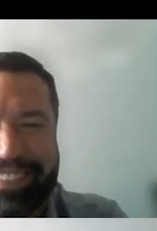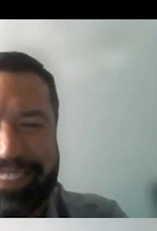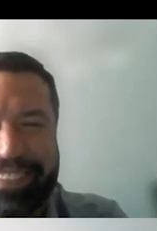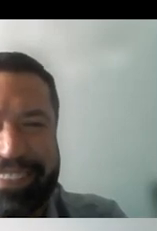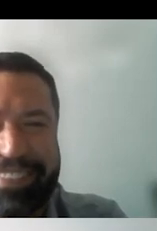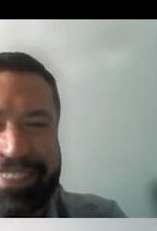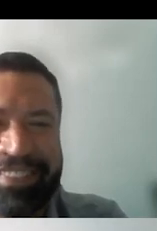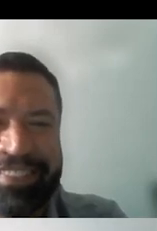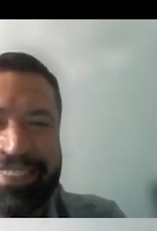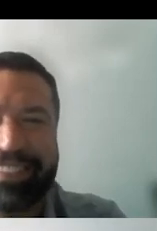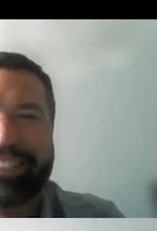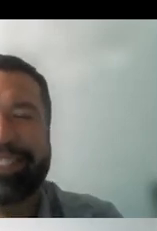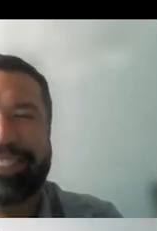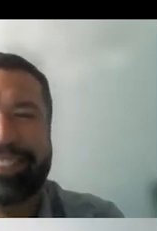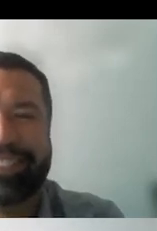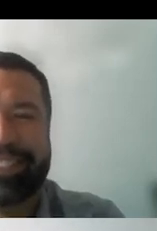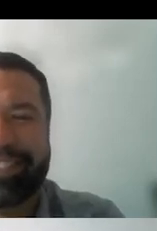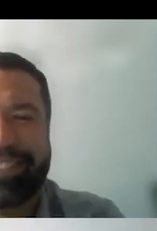Mas era muita coisa para falar.